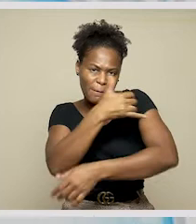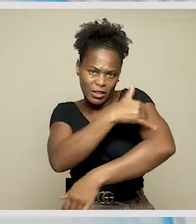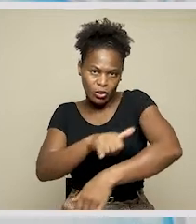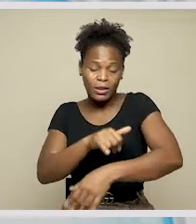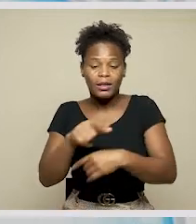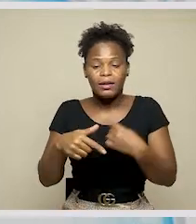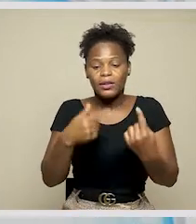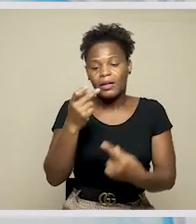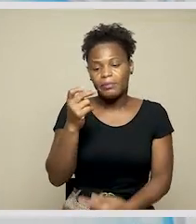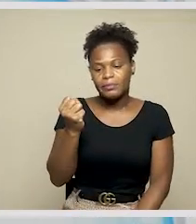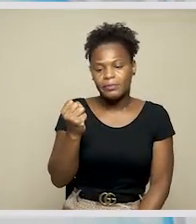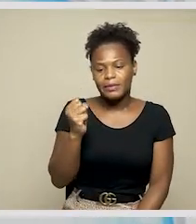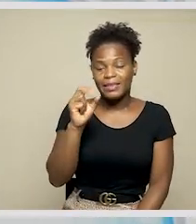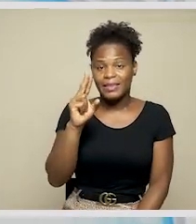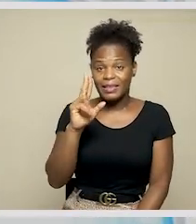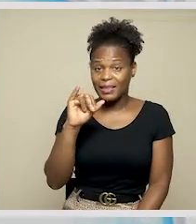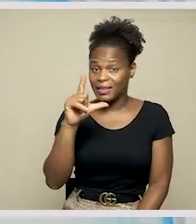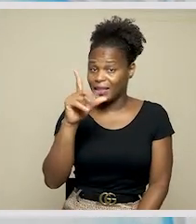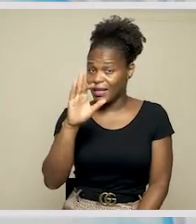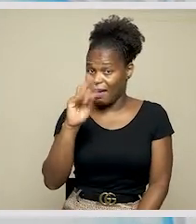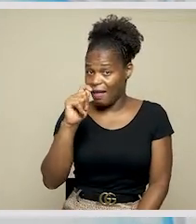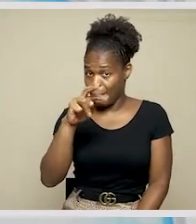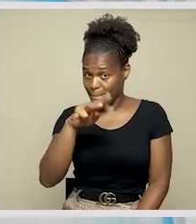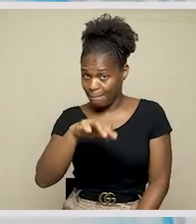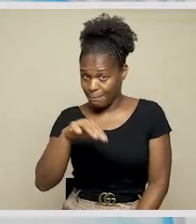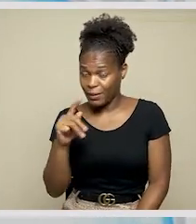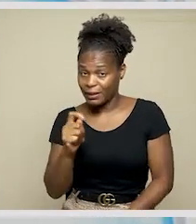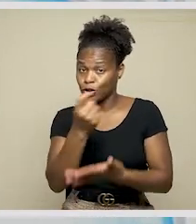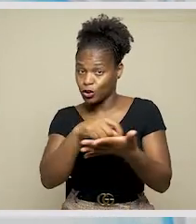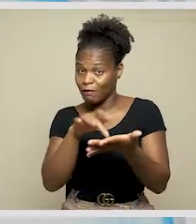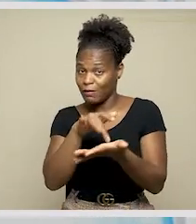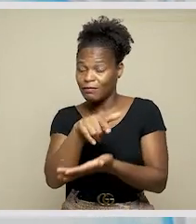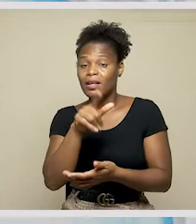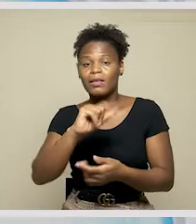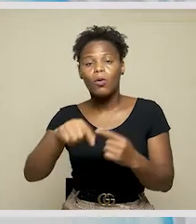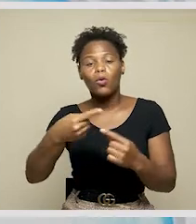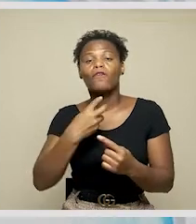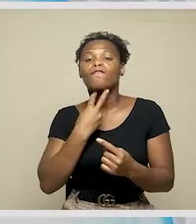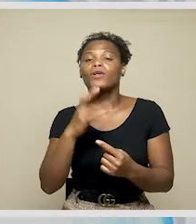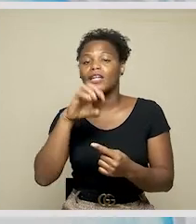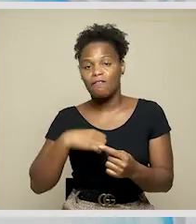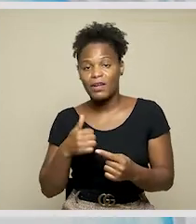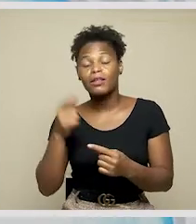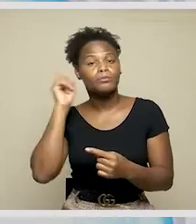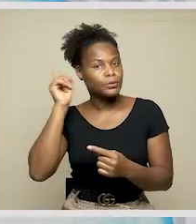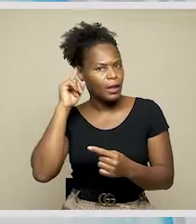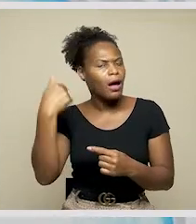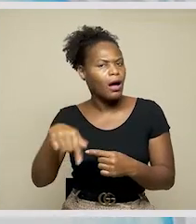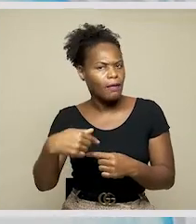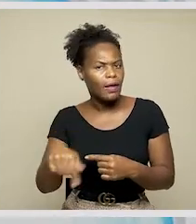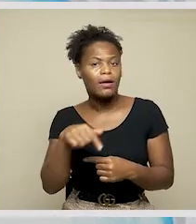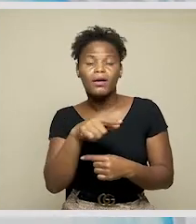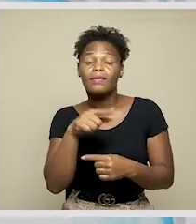Para além desses dois romances publicados em folhetins, também A Voz de Cabo Verde teve uma grande